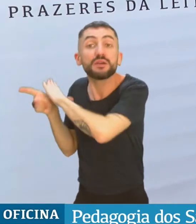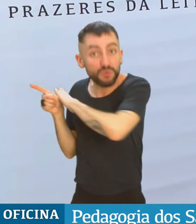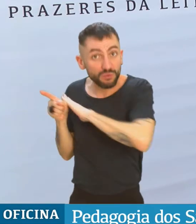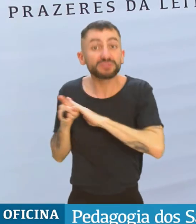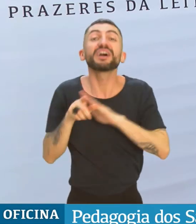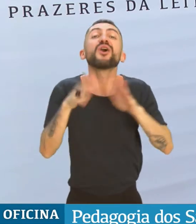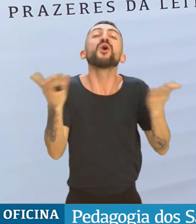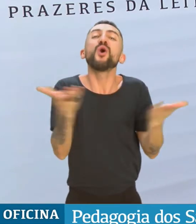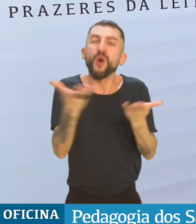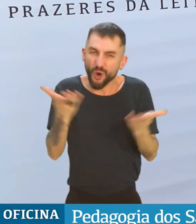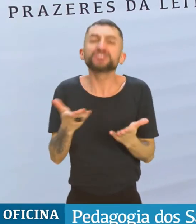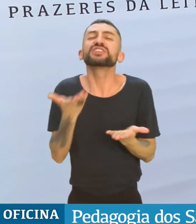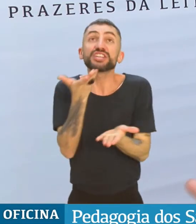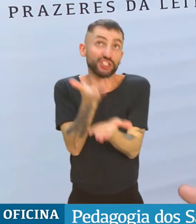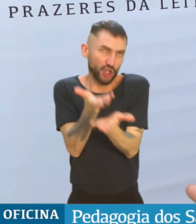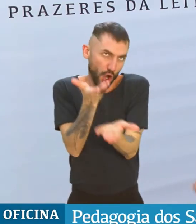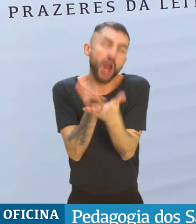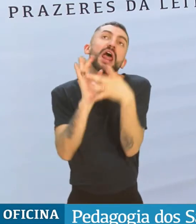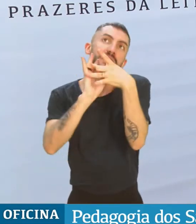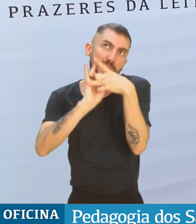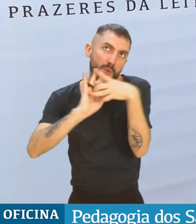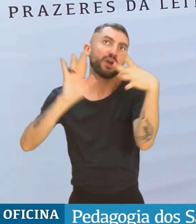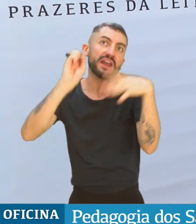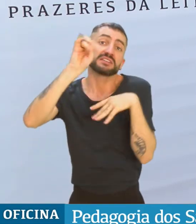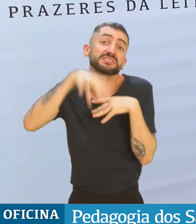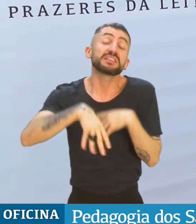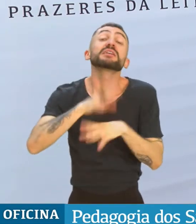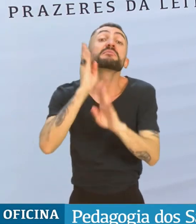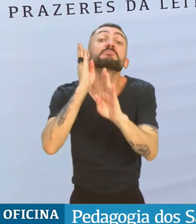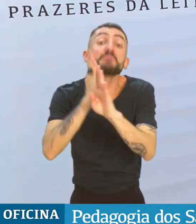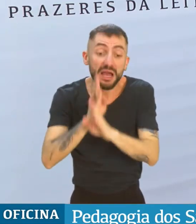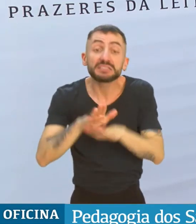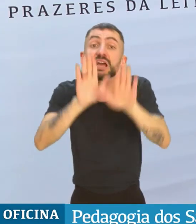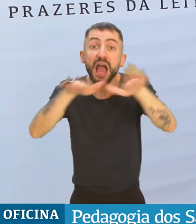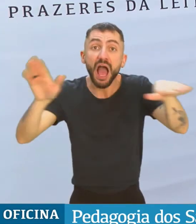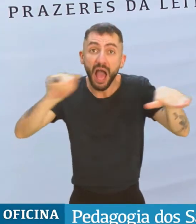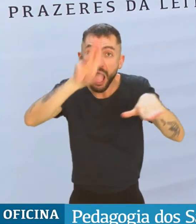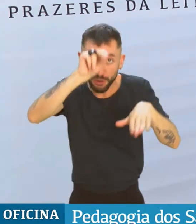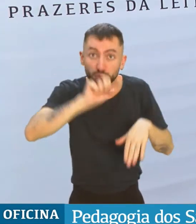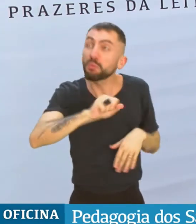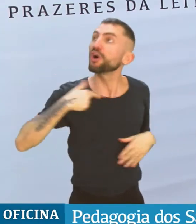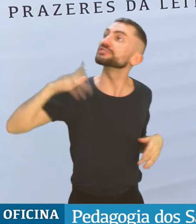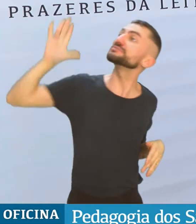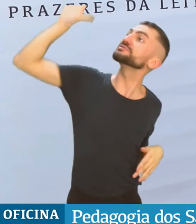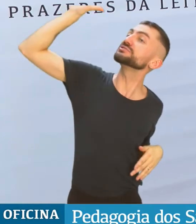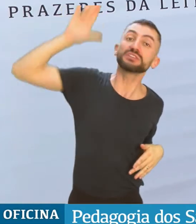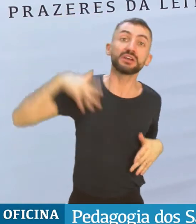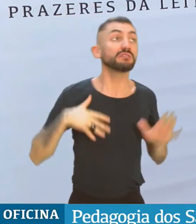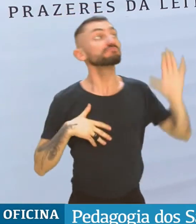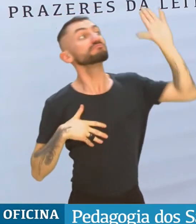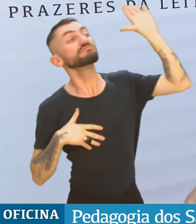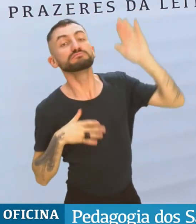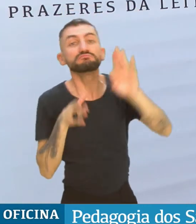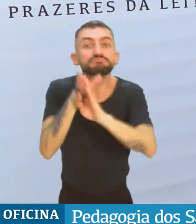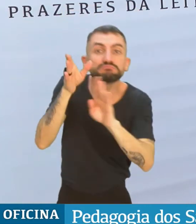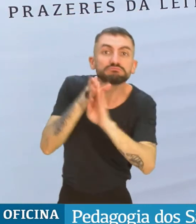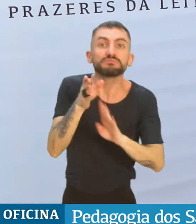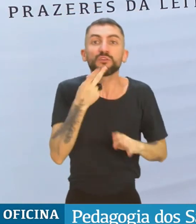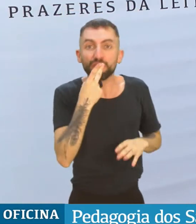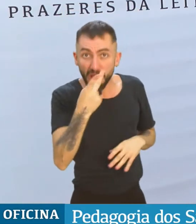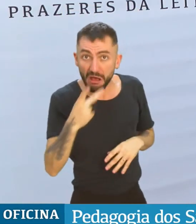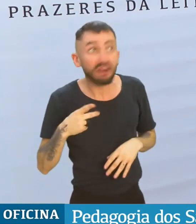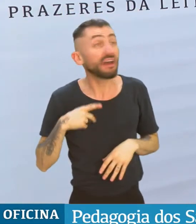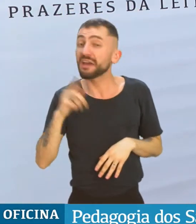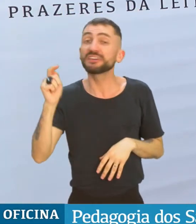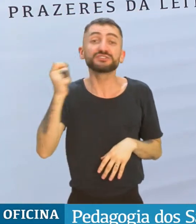mais democráticas, são poucos os momentos que os estudantes têm de oportunidade de falar, de questionar, e o sarau é esse